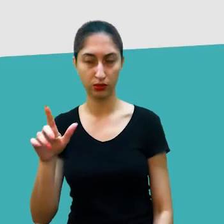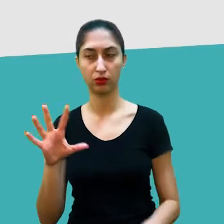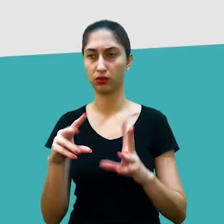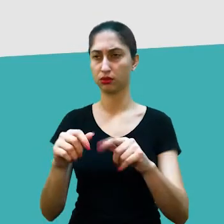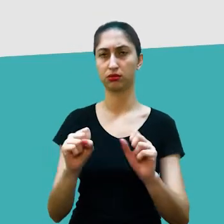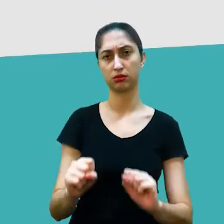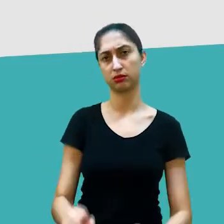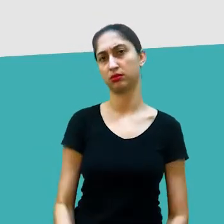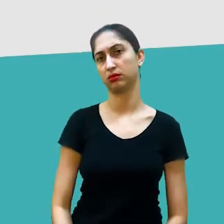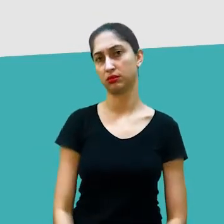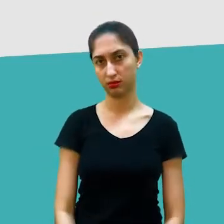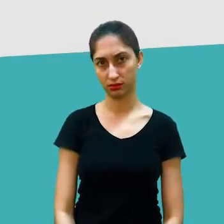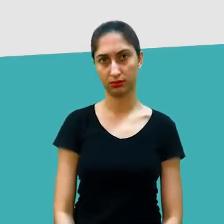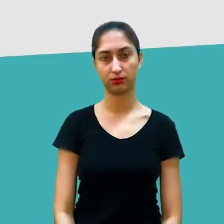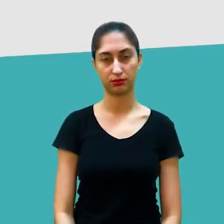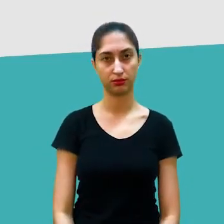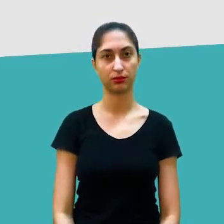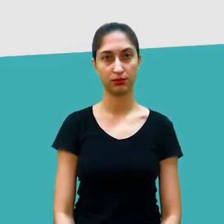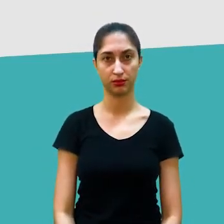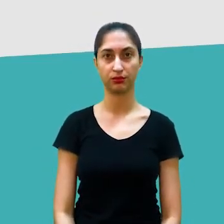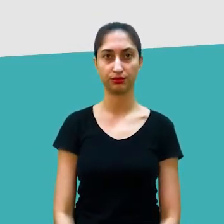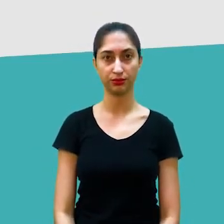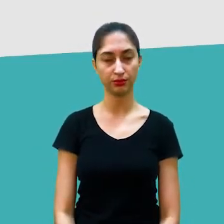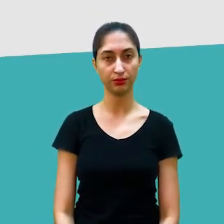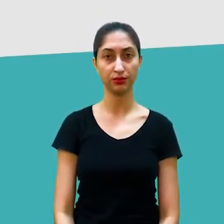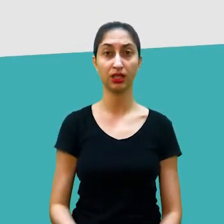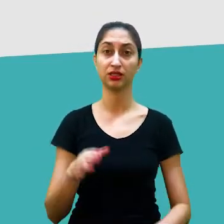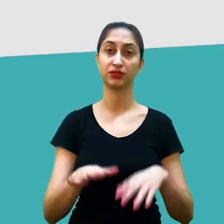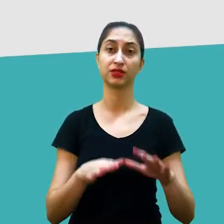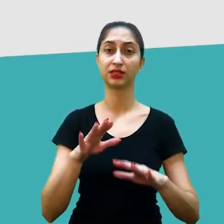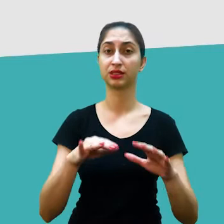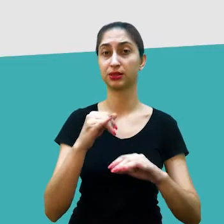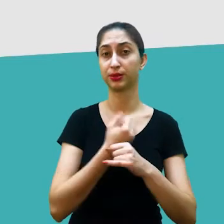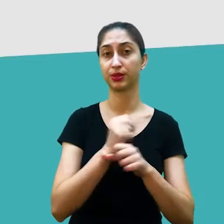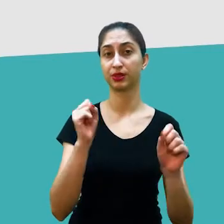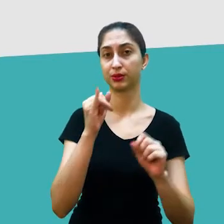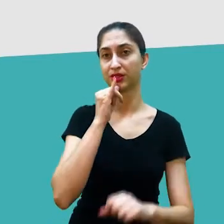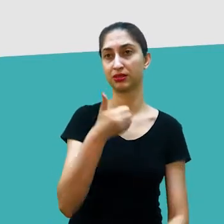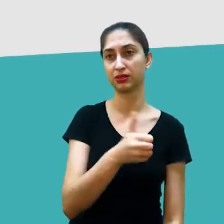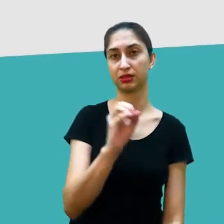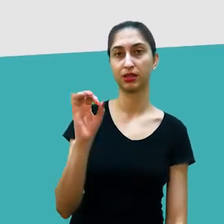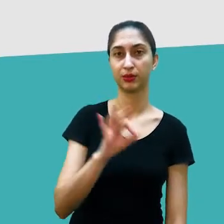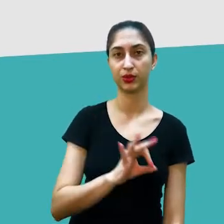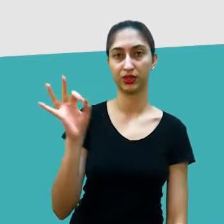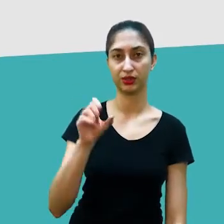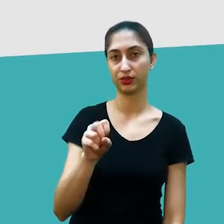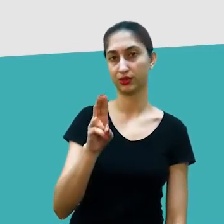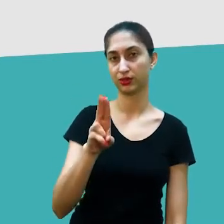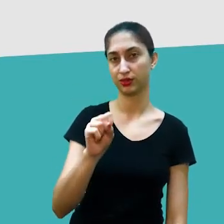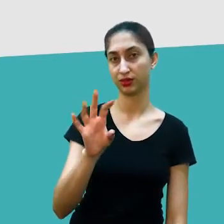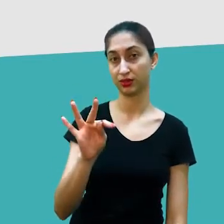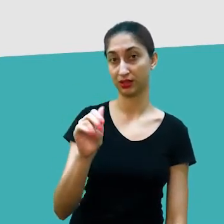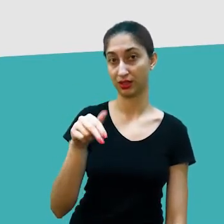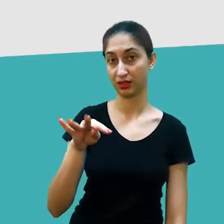de sustentabilidade. Nem às vezes é até impossível, eu digo isso sempre, ser 100% sustentável. Mas, se